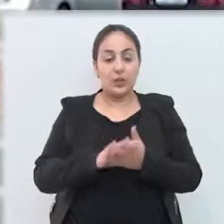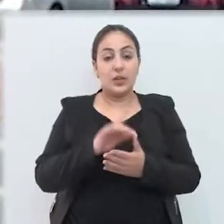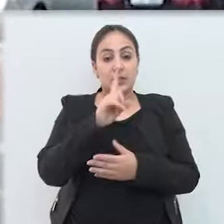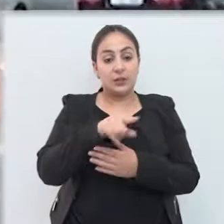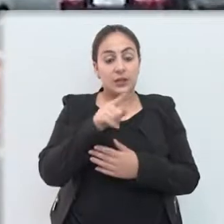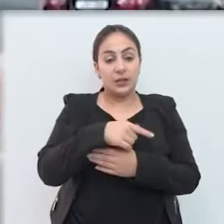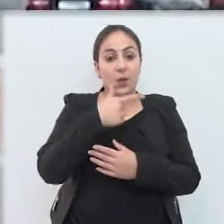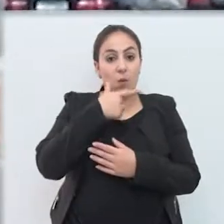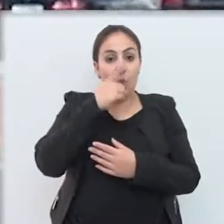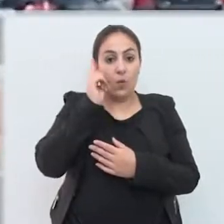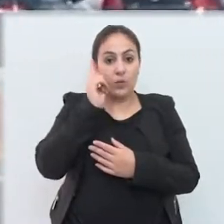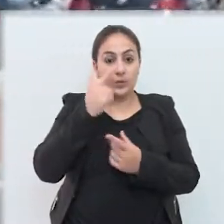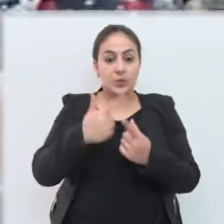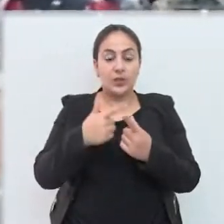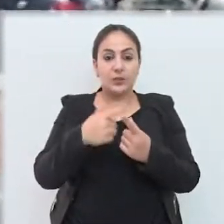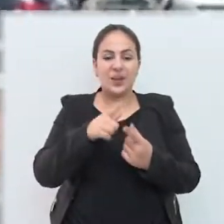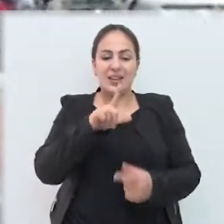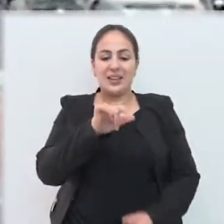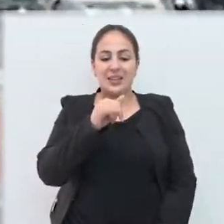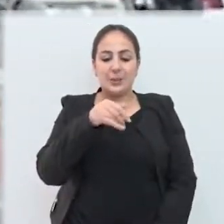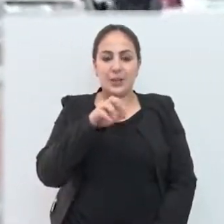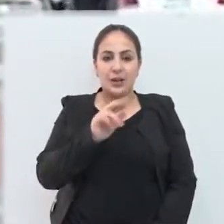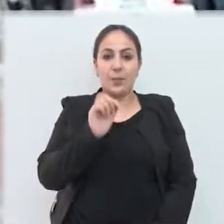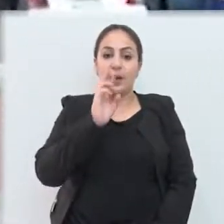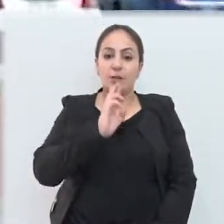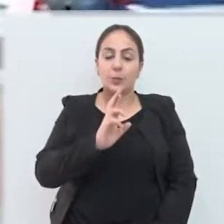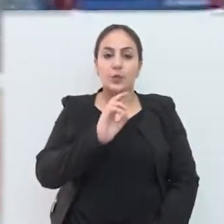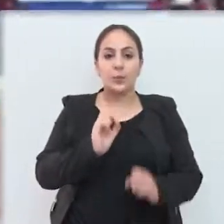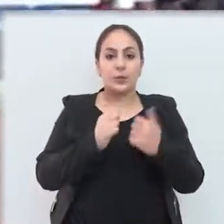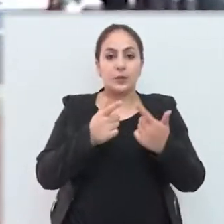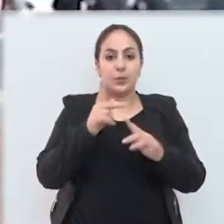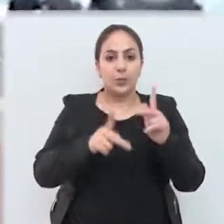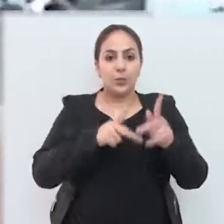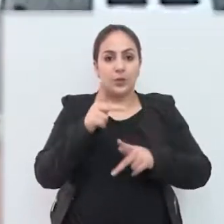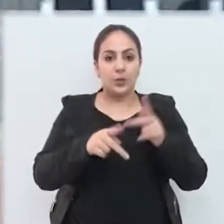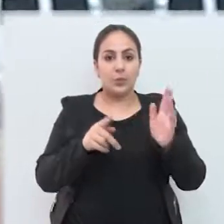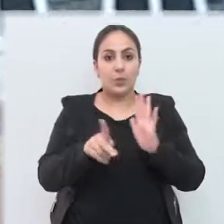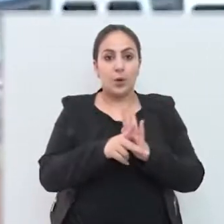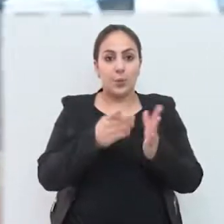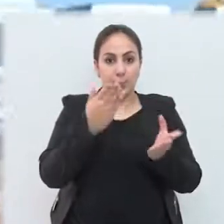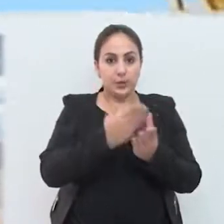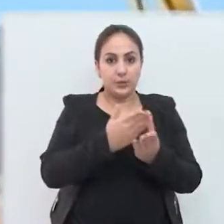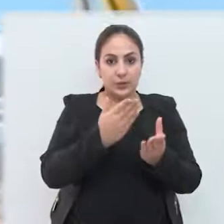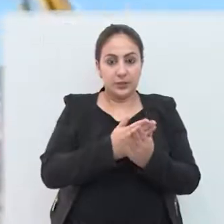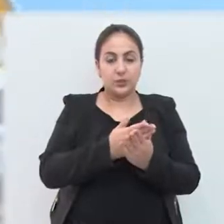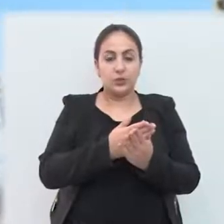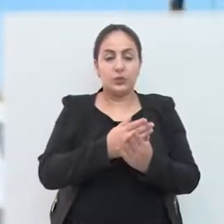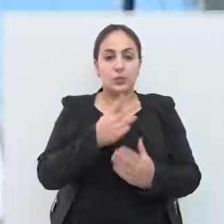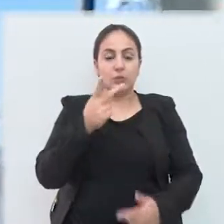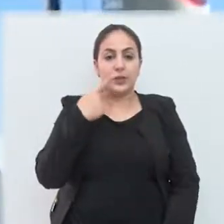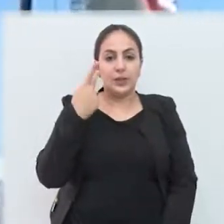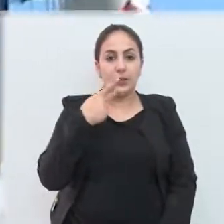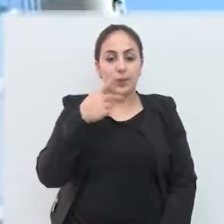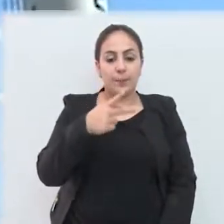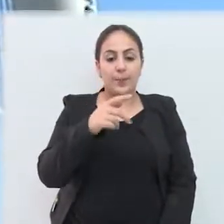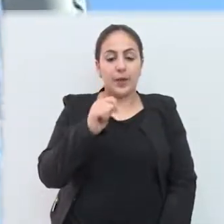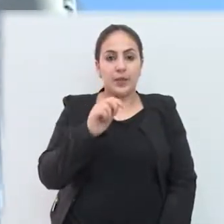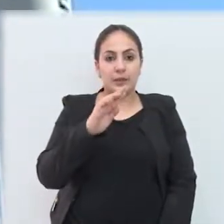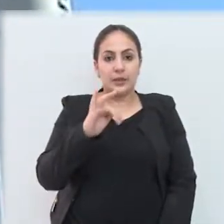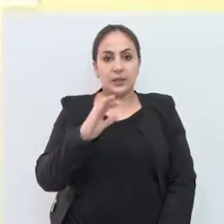A liminar é uma resposta à ação popular ajuizada pelo vereador Patrick Cavalcante em janeiro